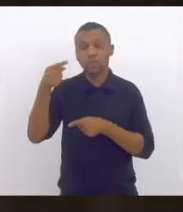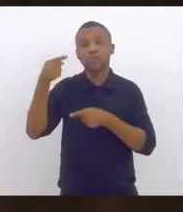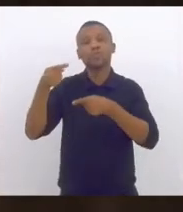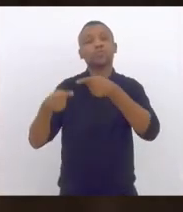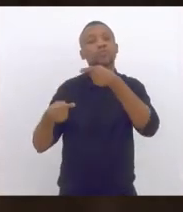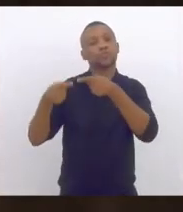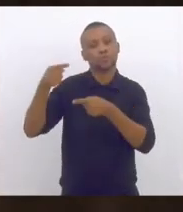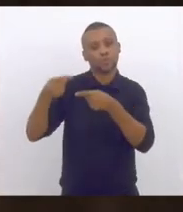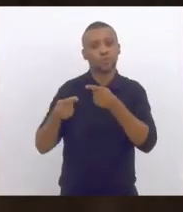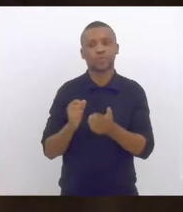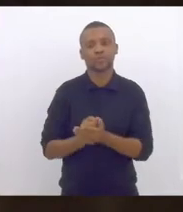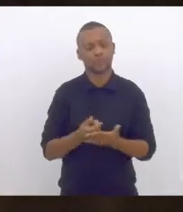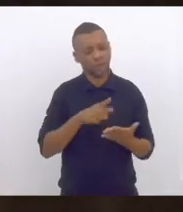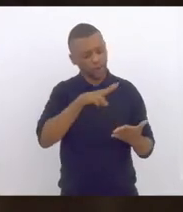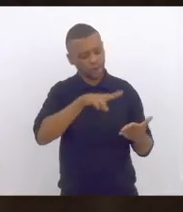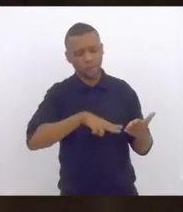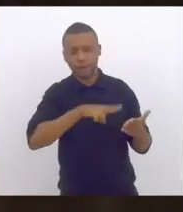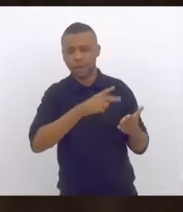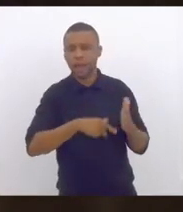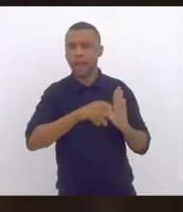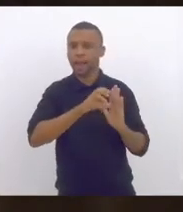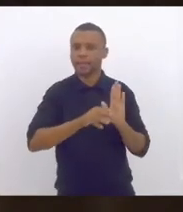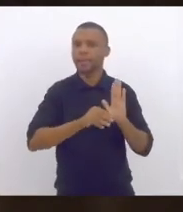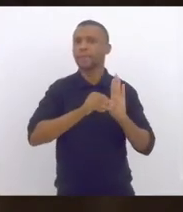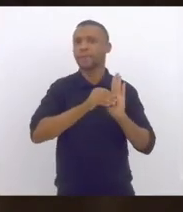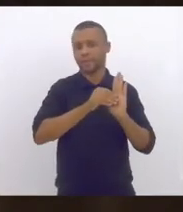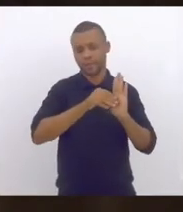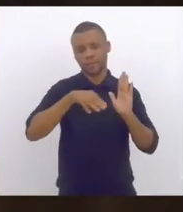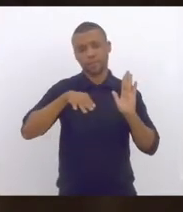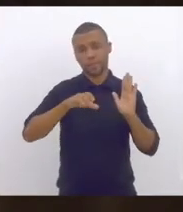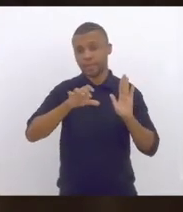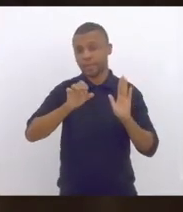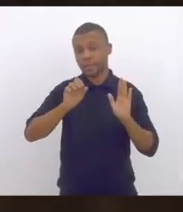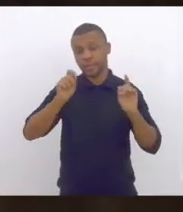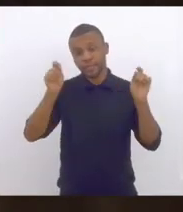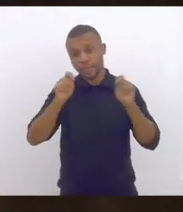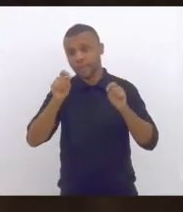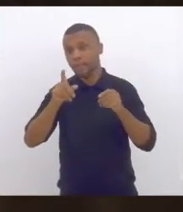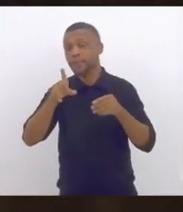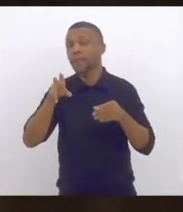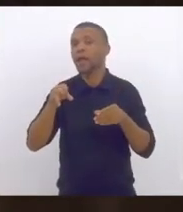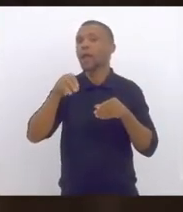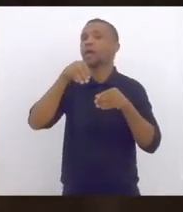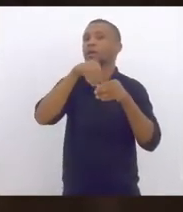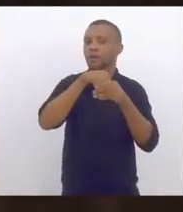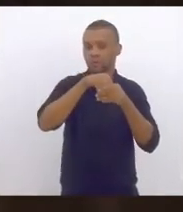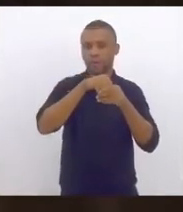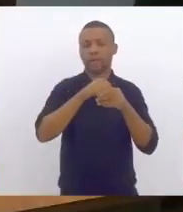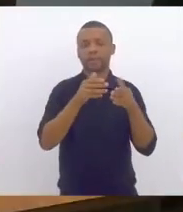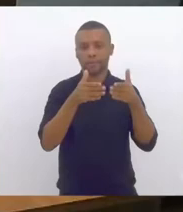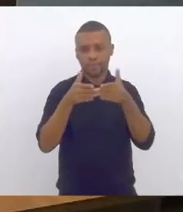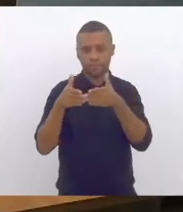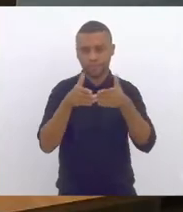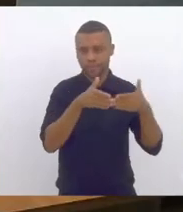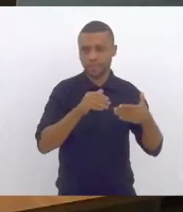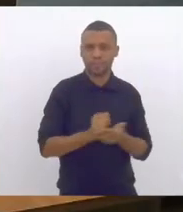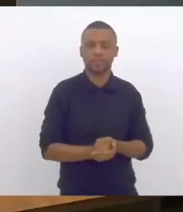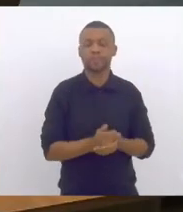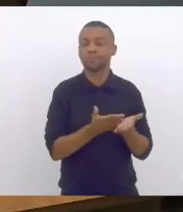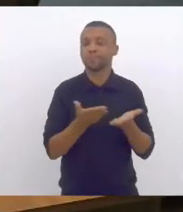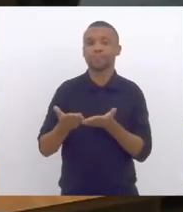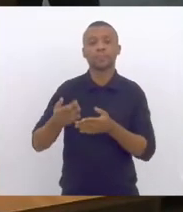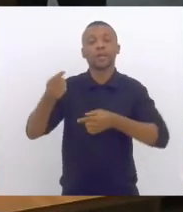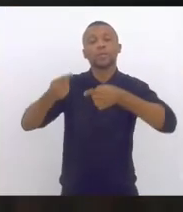discute, eu vou olhar as emendas do Mink para ver se podem ser incorporadas. Então, por favor. Não para discutir, a